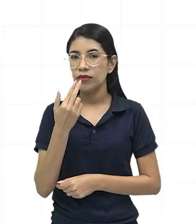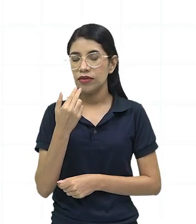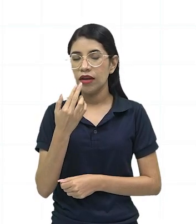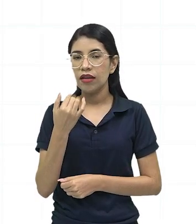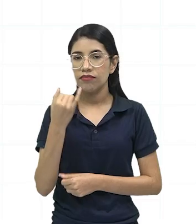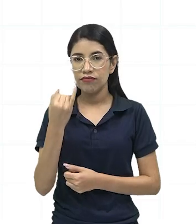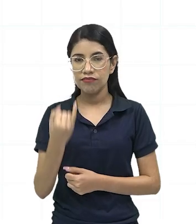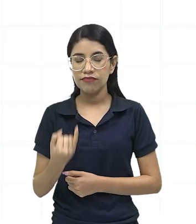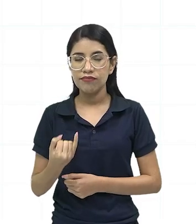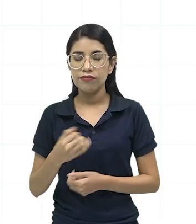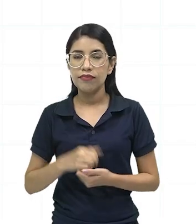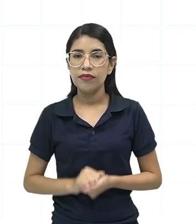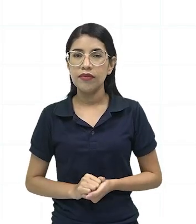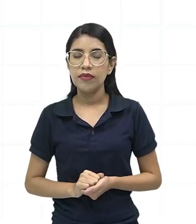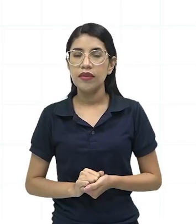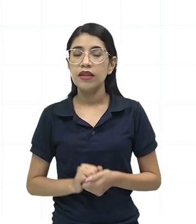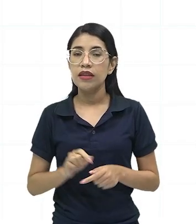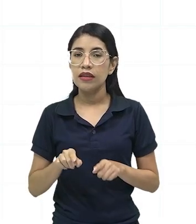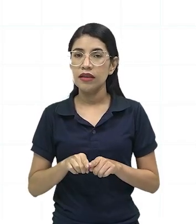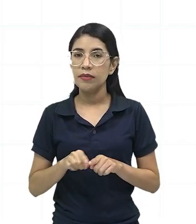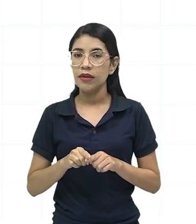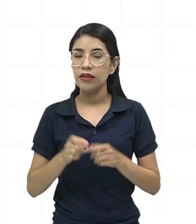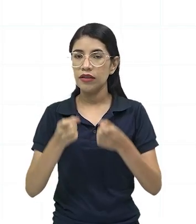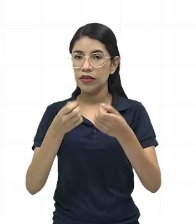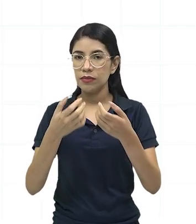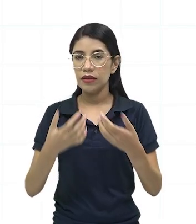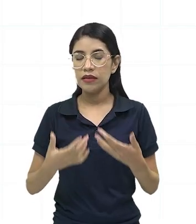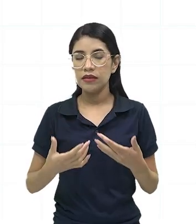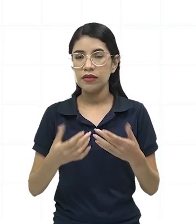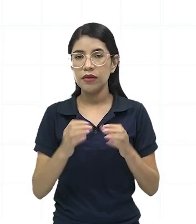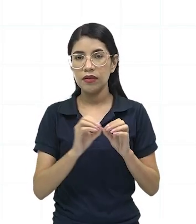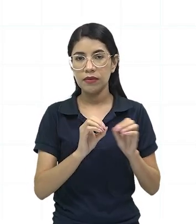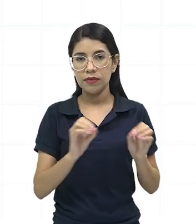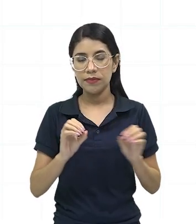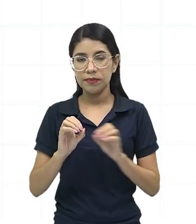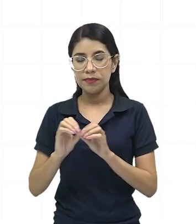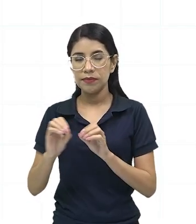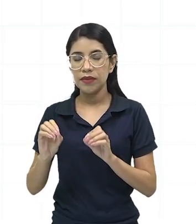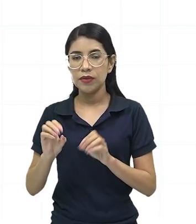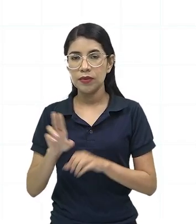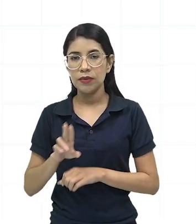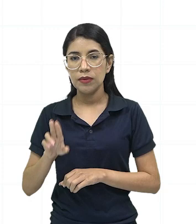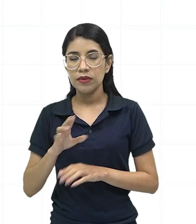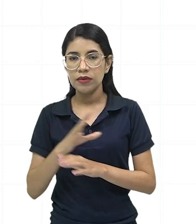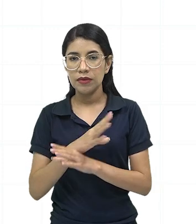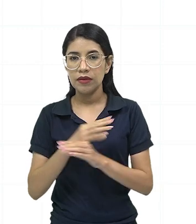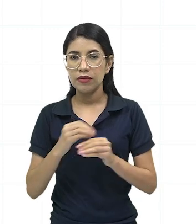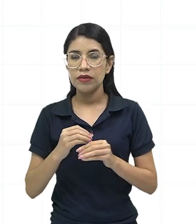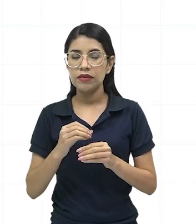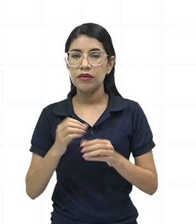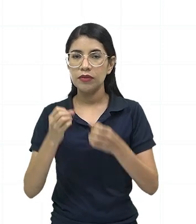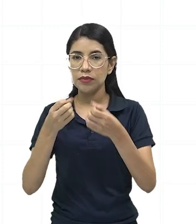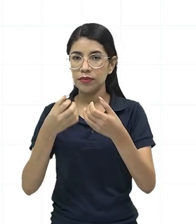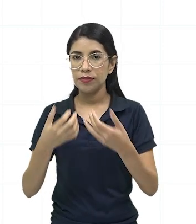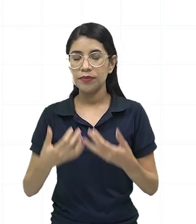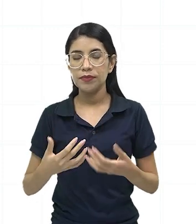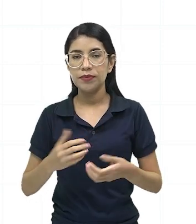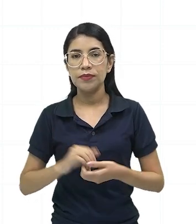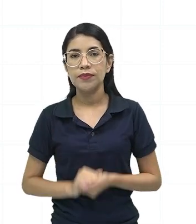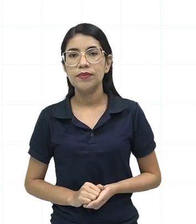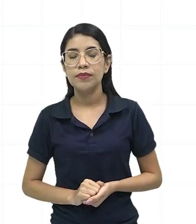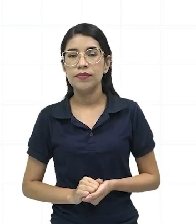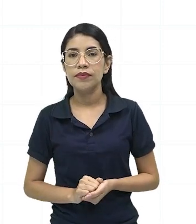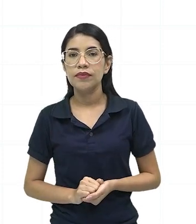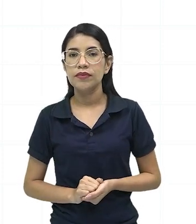na segunda oração, que está intermediada pela conjunção explicativa. Se nós temos